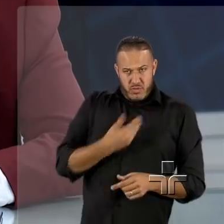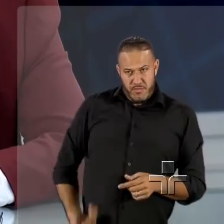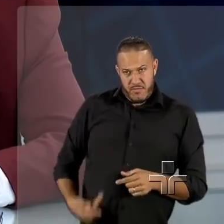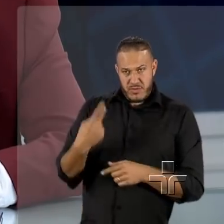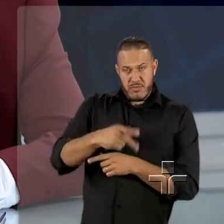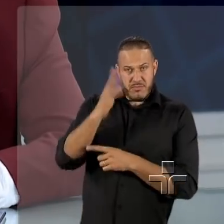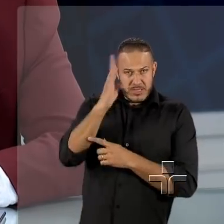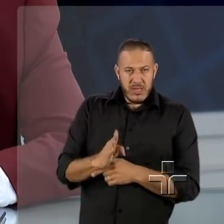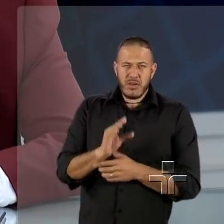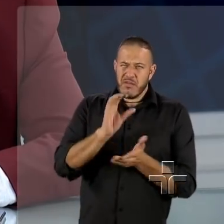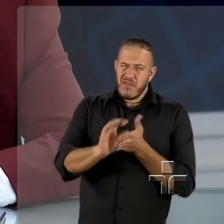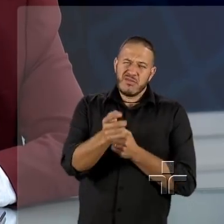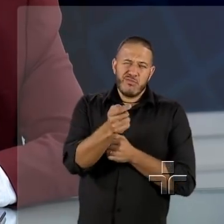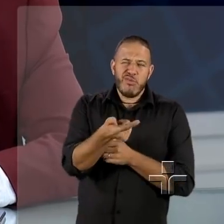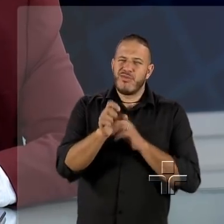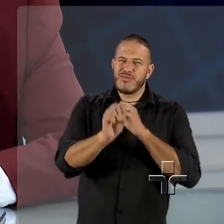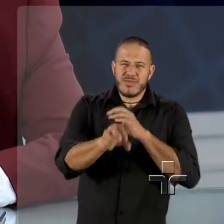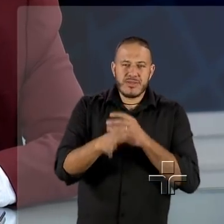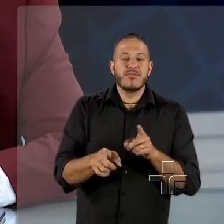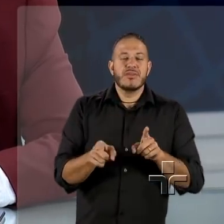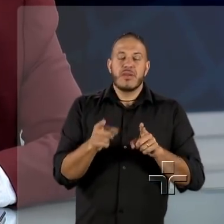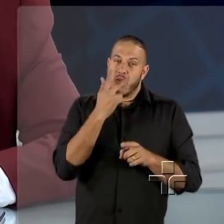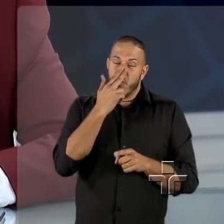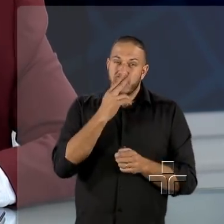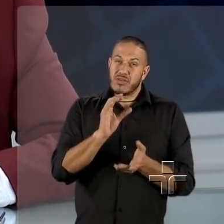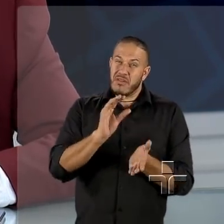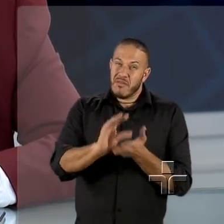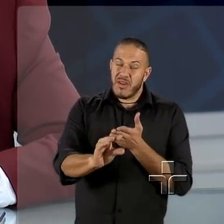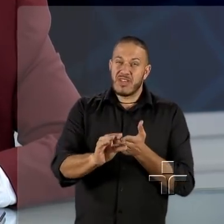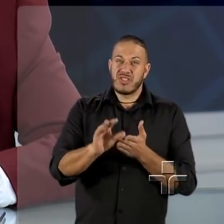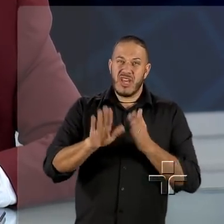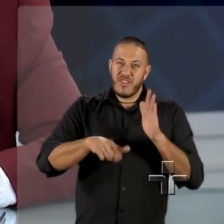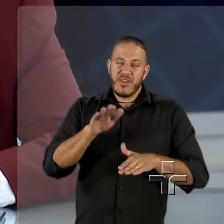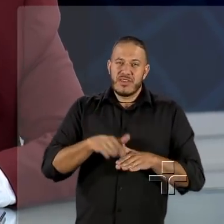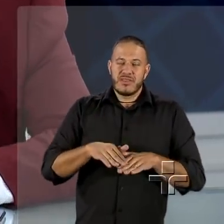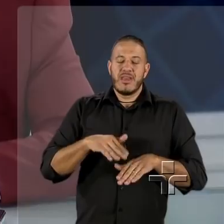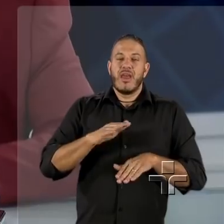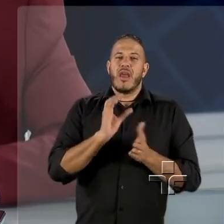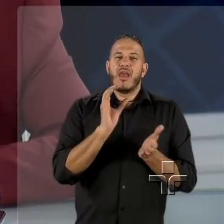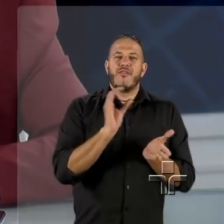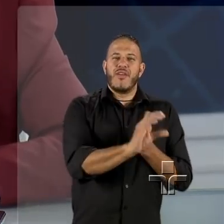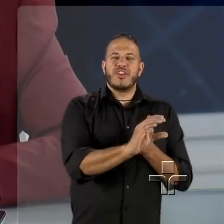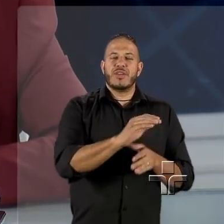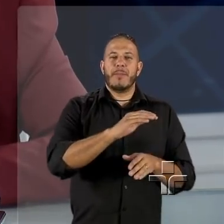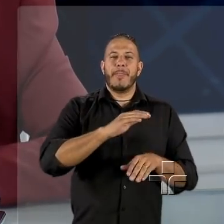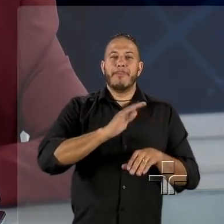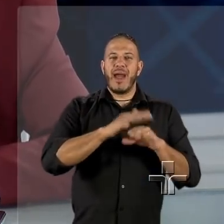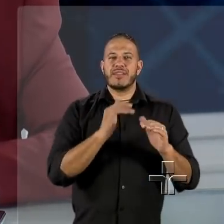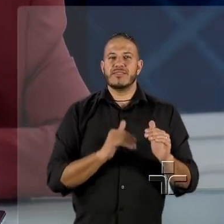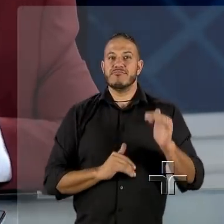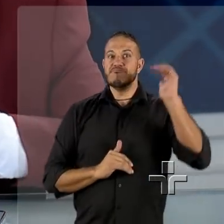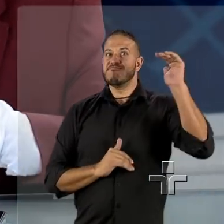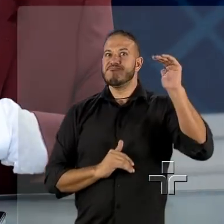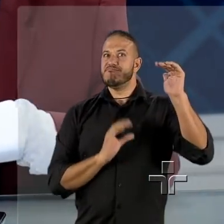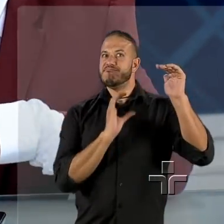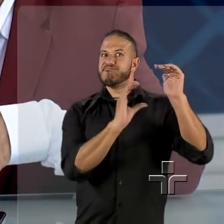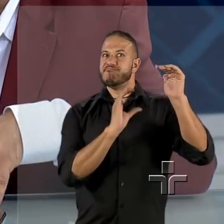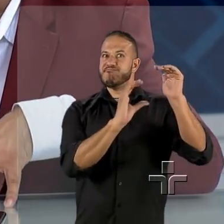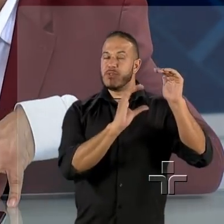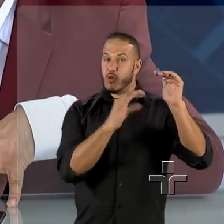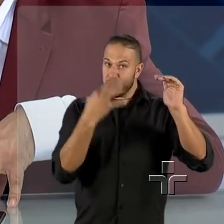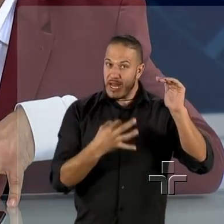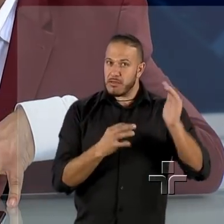da Cultura para mostrar todas as instituições de educação privadas que ajudam hoje o